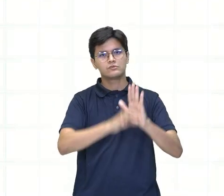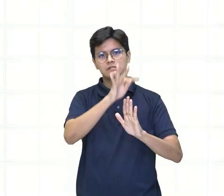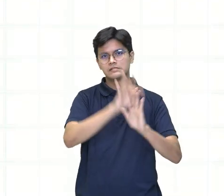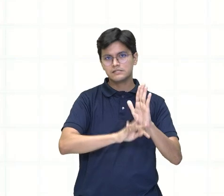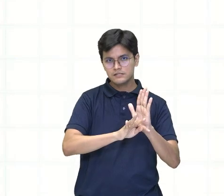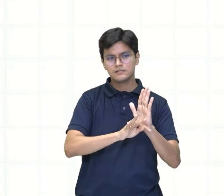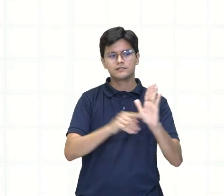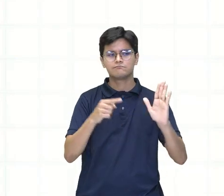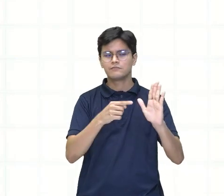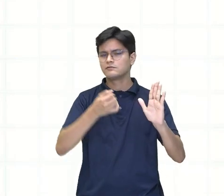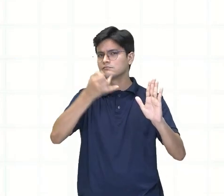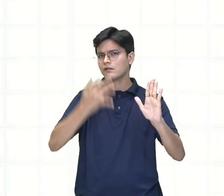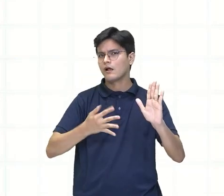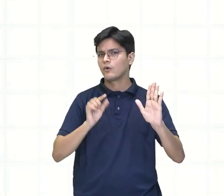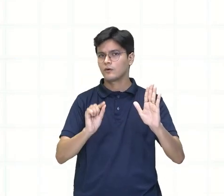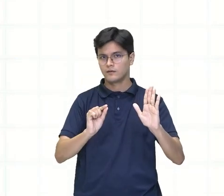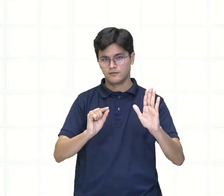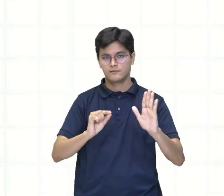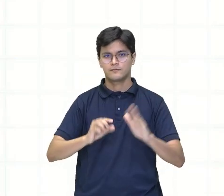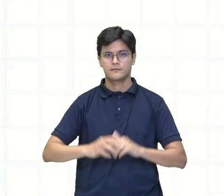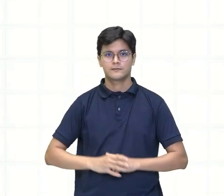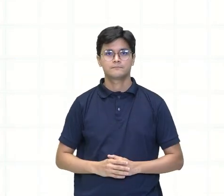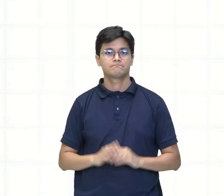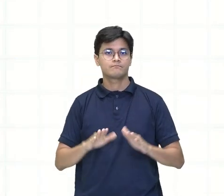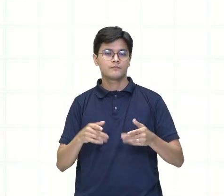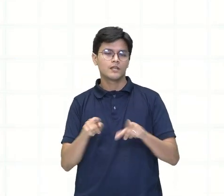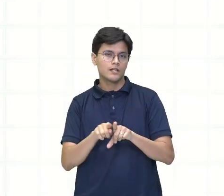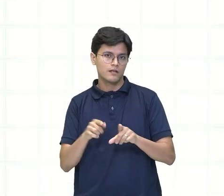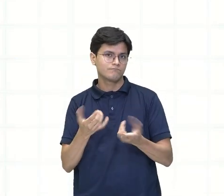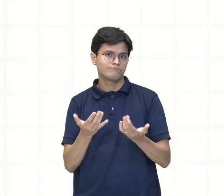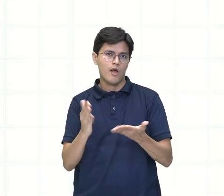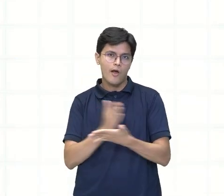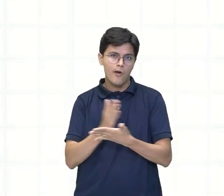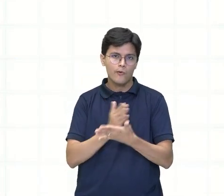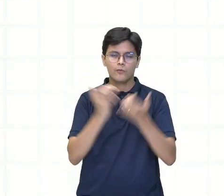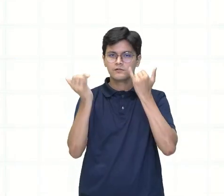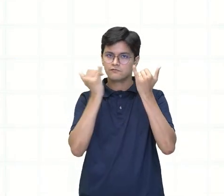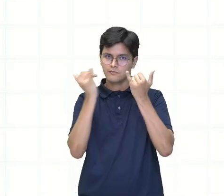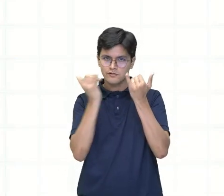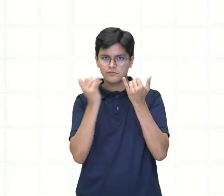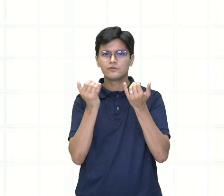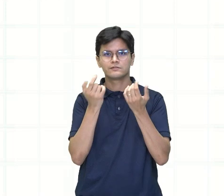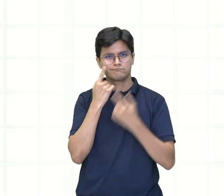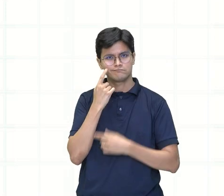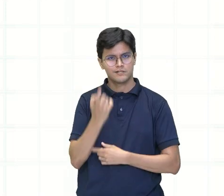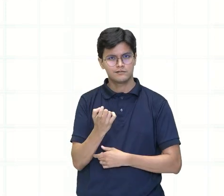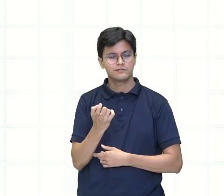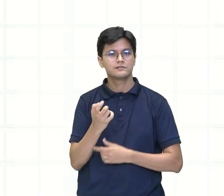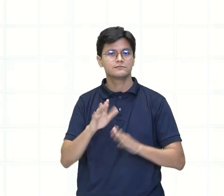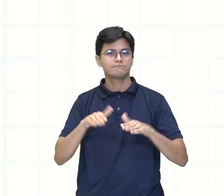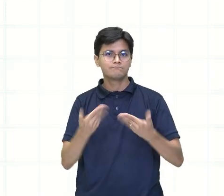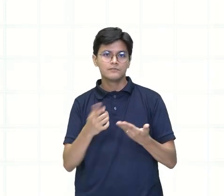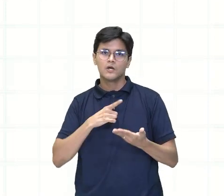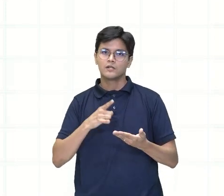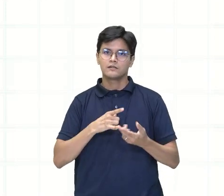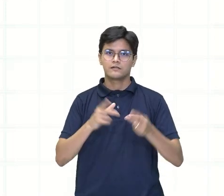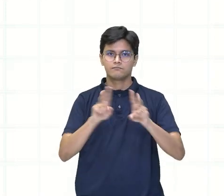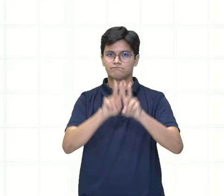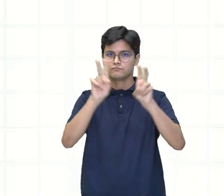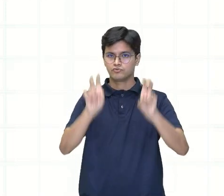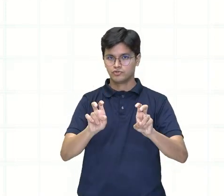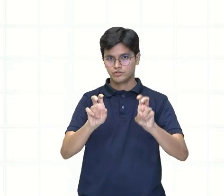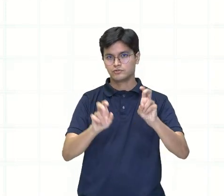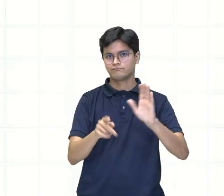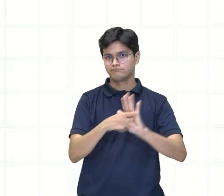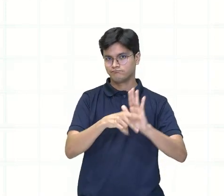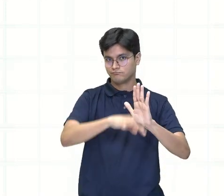falando exatamente, ok? Alguns detalhes que são interessantes. Então, aí você tem o título do texto,